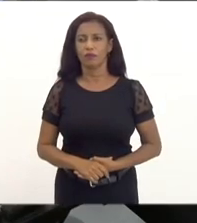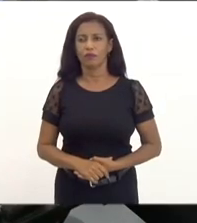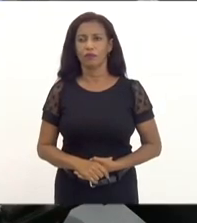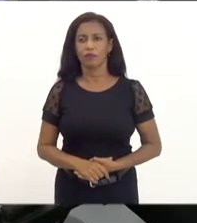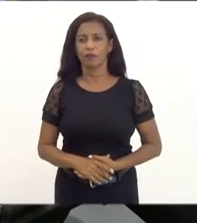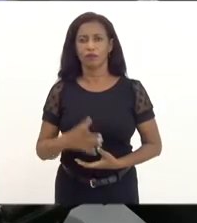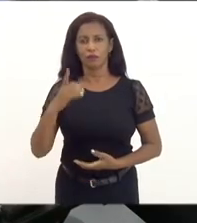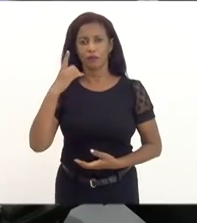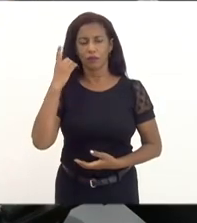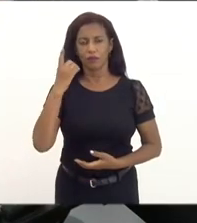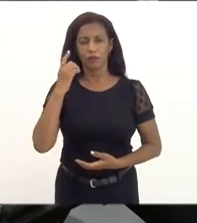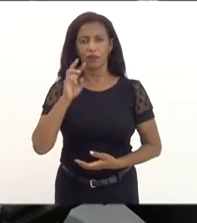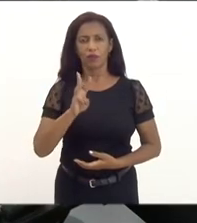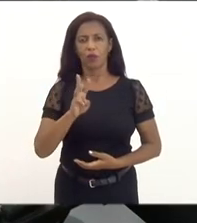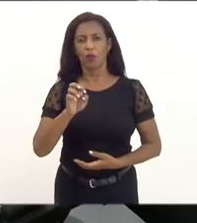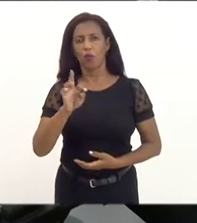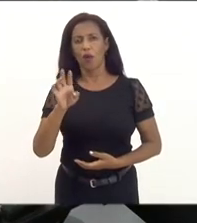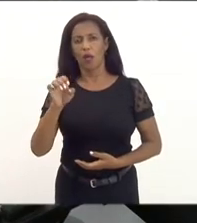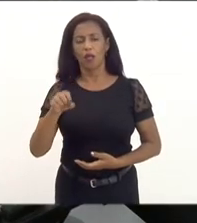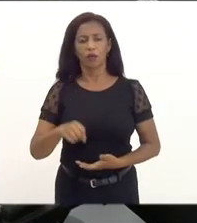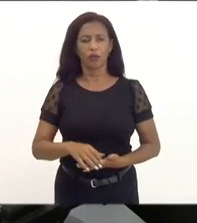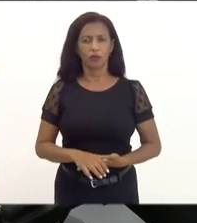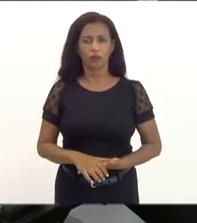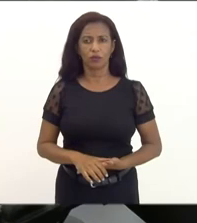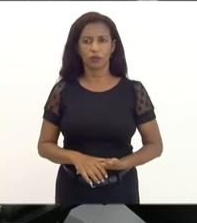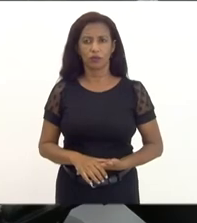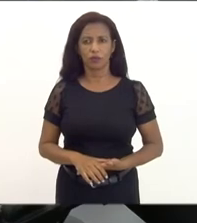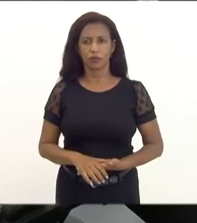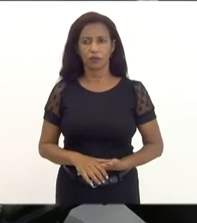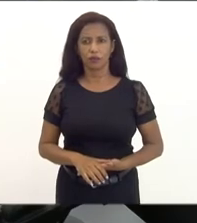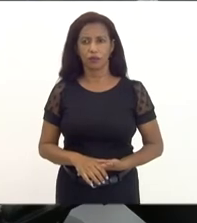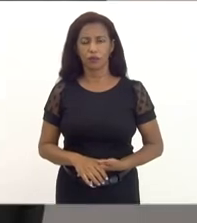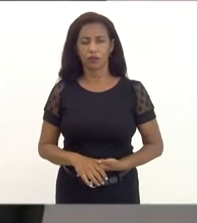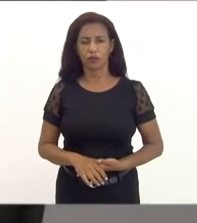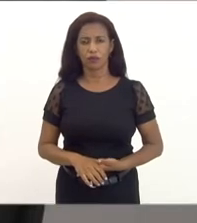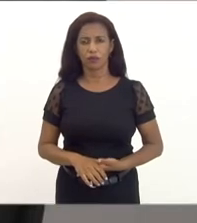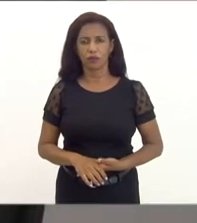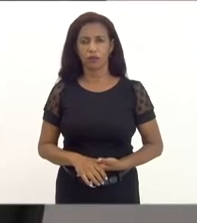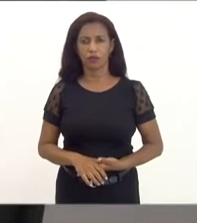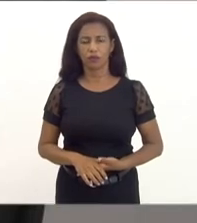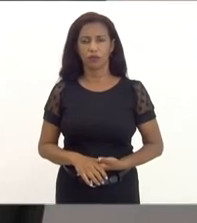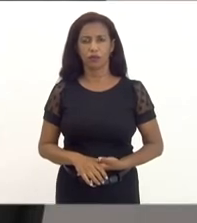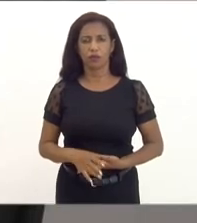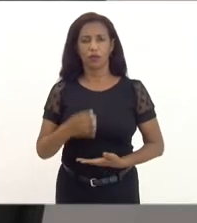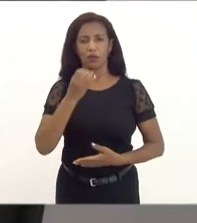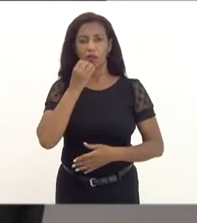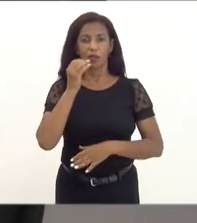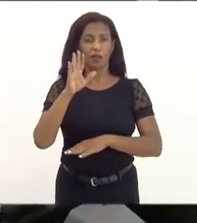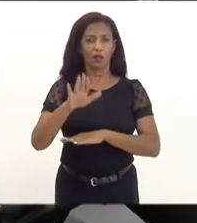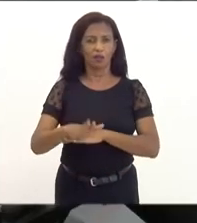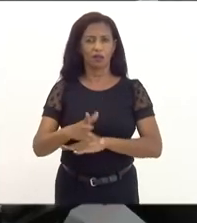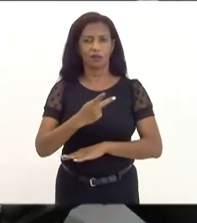o deputado Wellington gostaria de e colocar isso